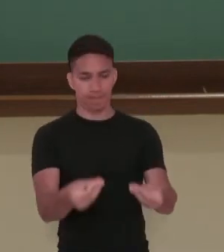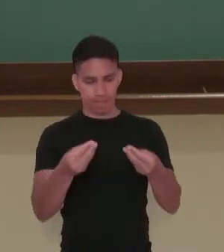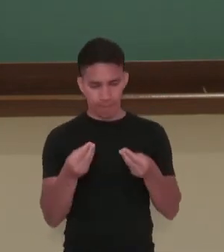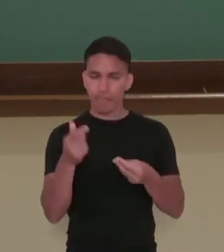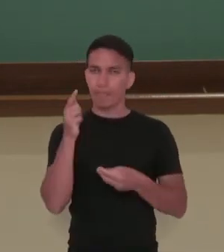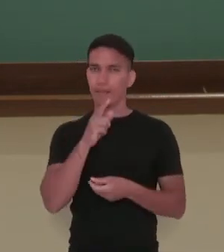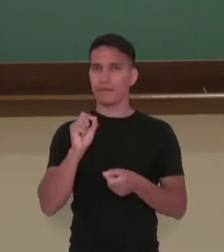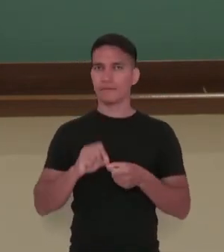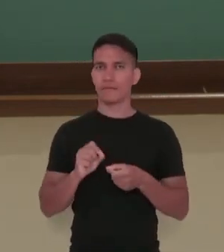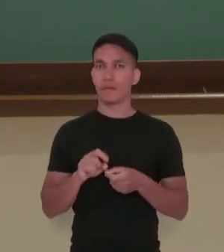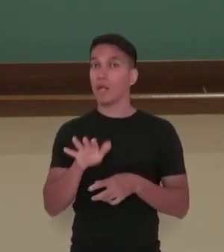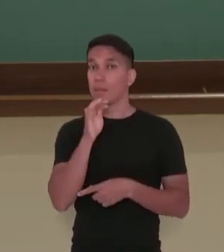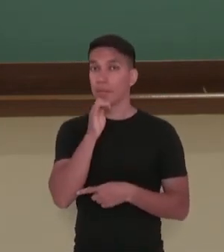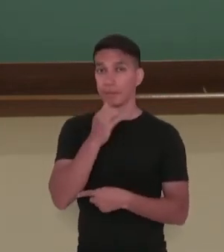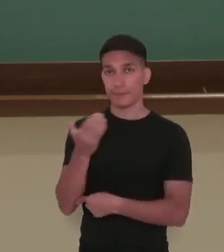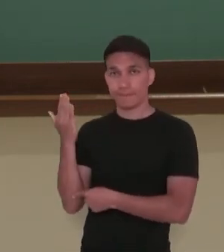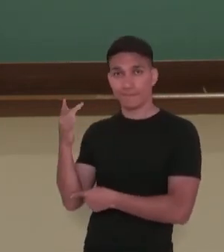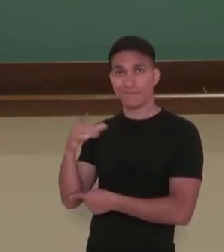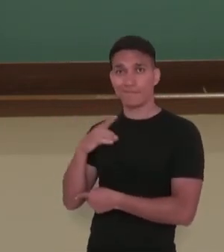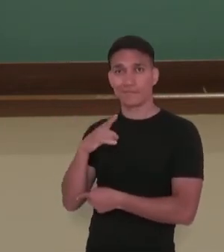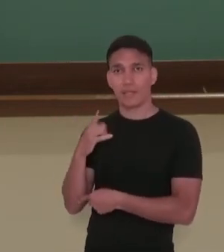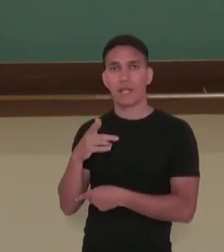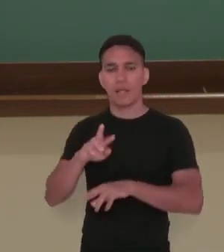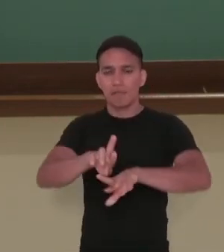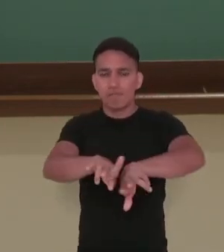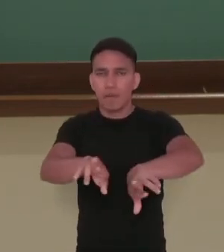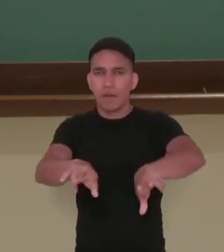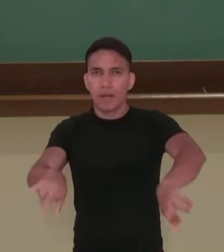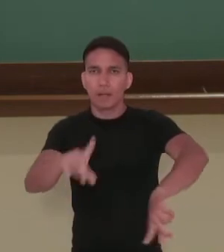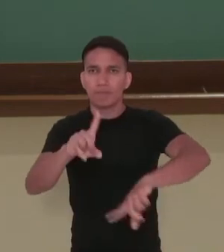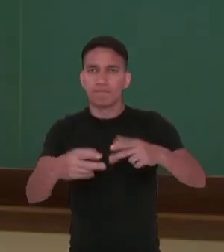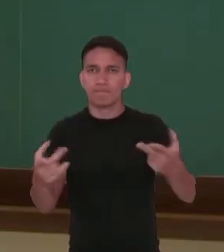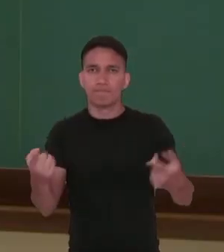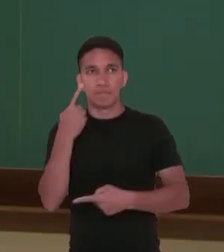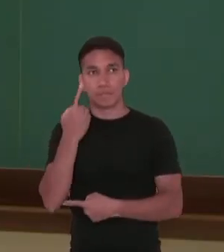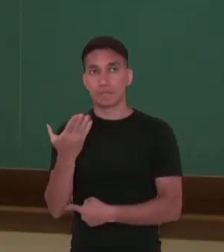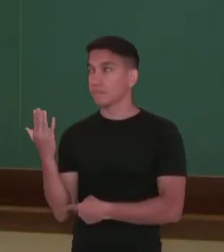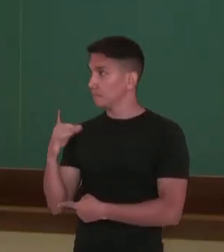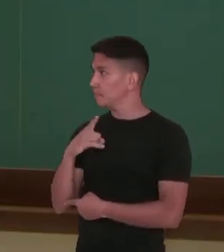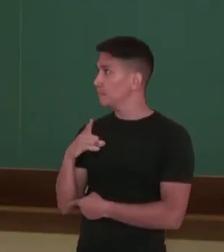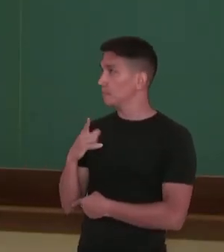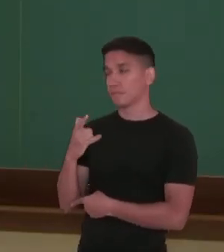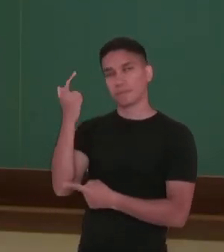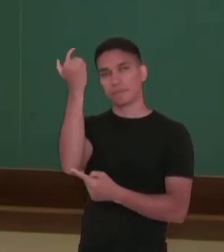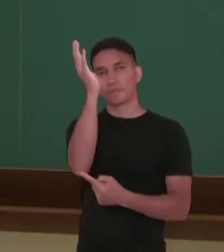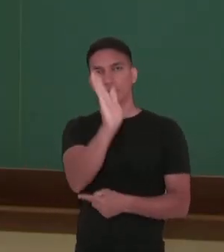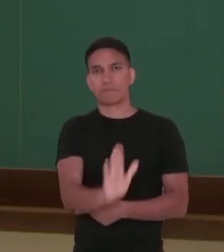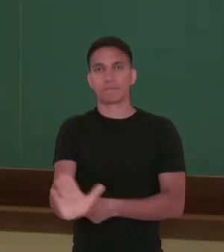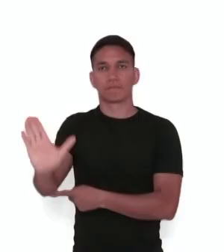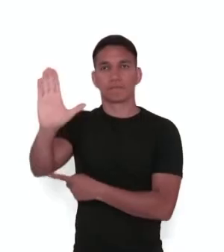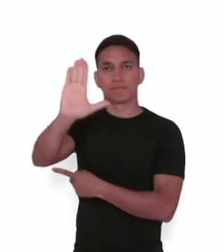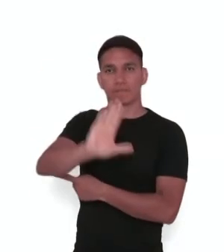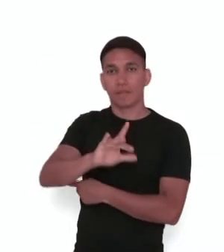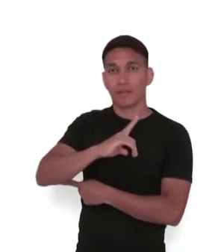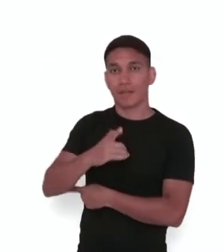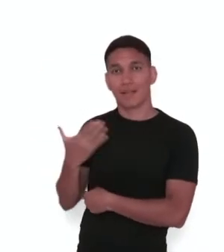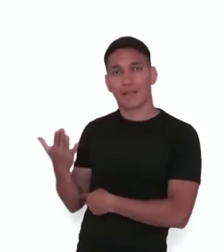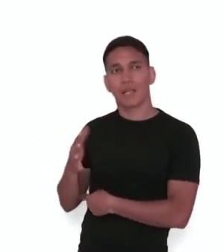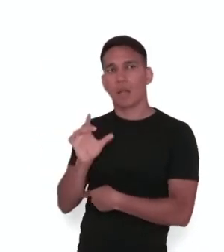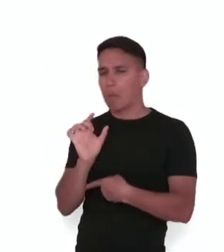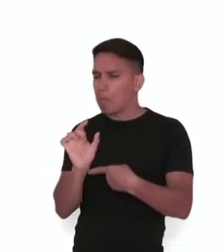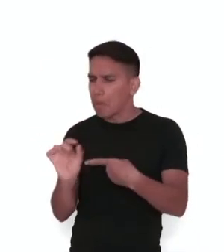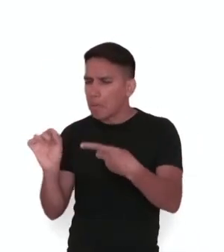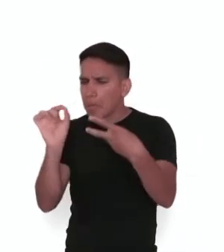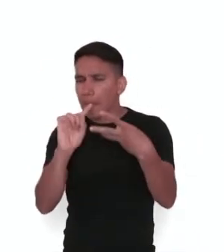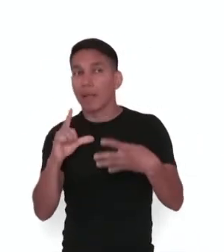nós, como é o caso aí das riquezas minerais. Acompanhe comigo aqui este mapa. Ó. Nós temos o mapa do Brasil, temos aqui